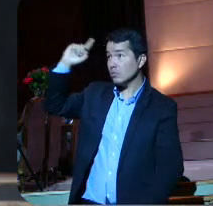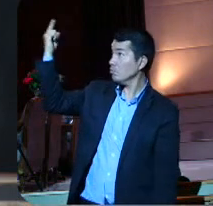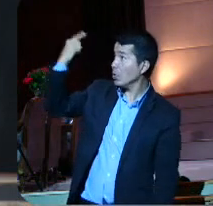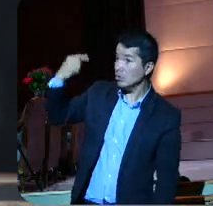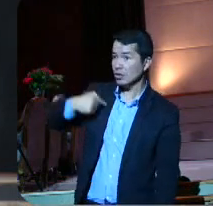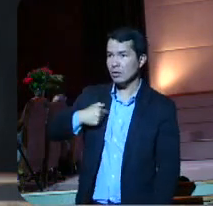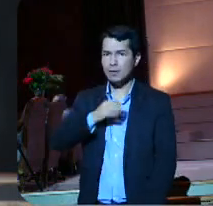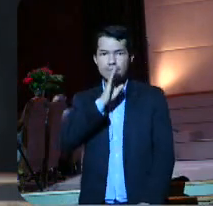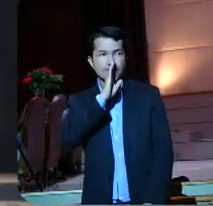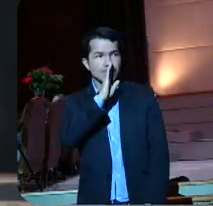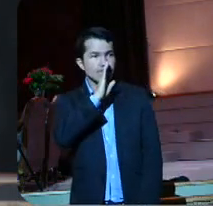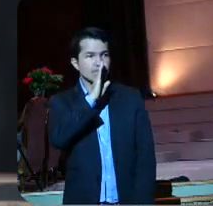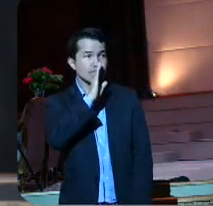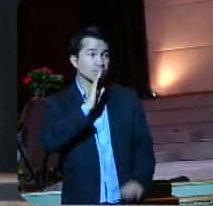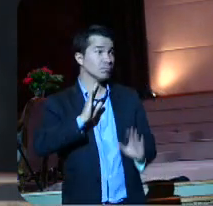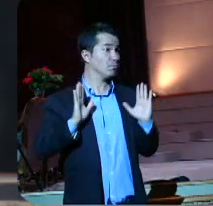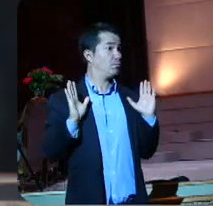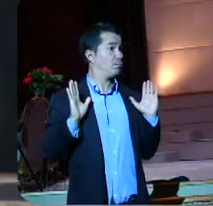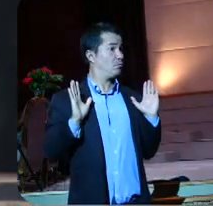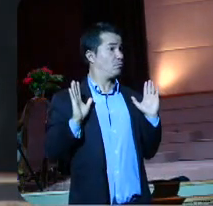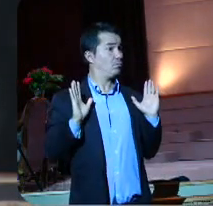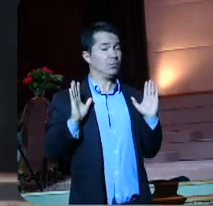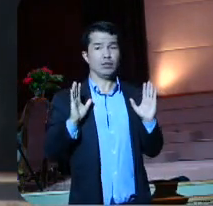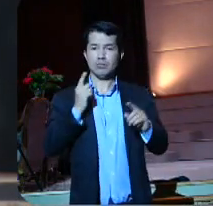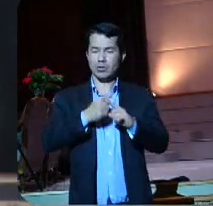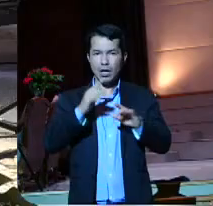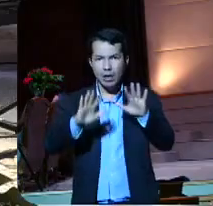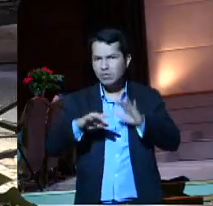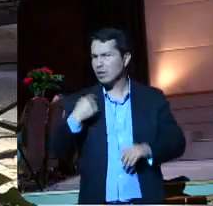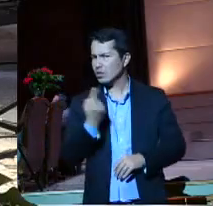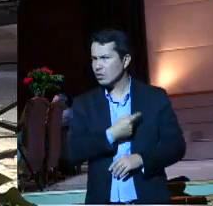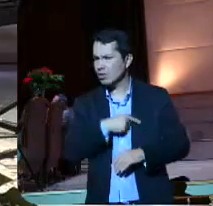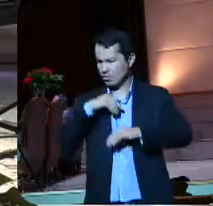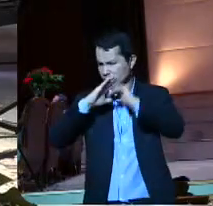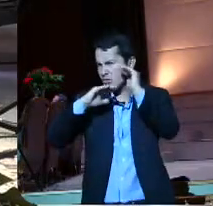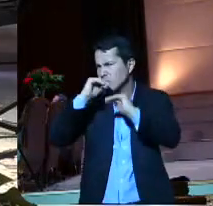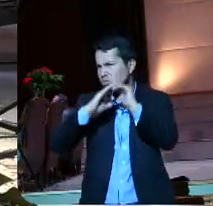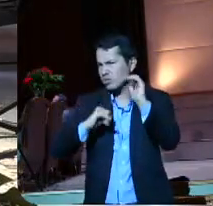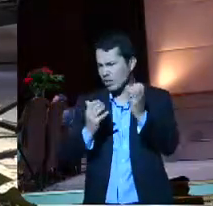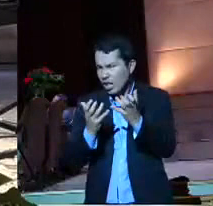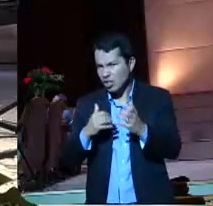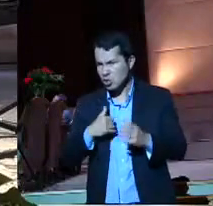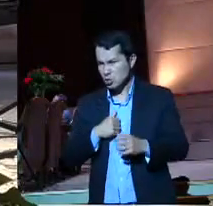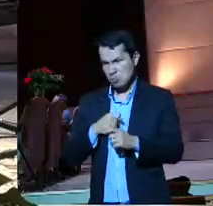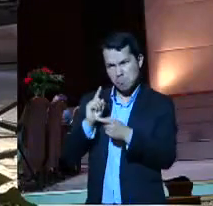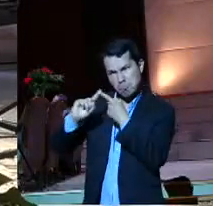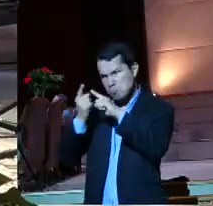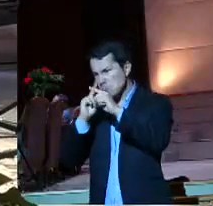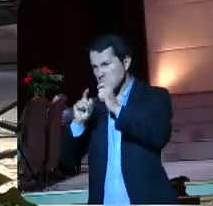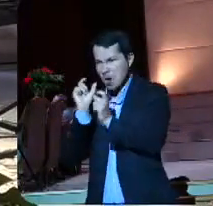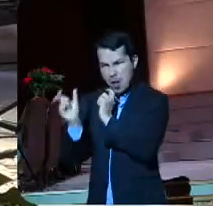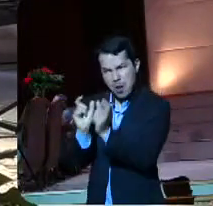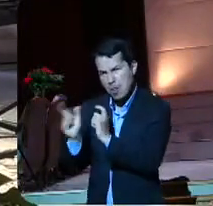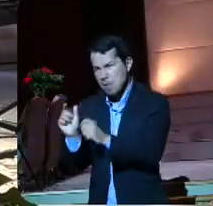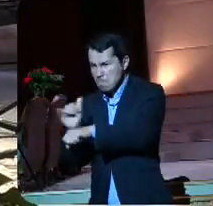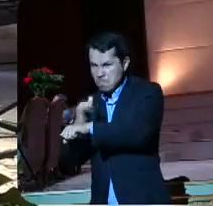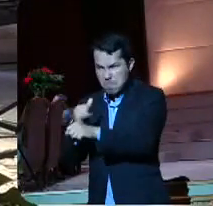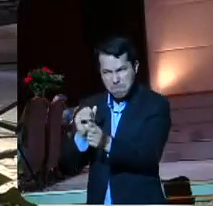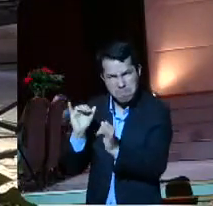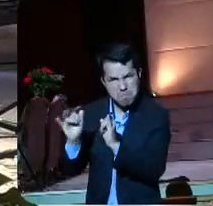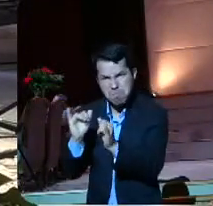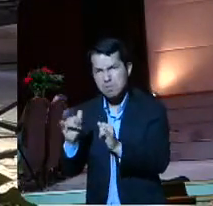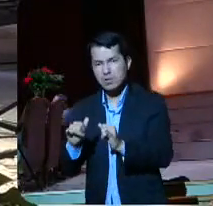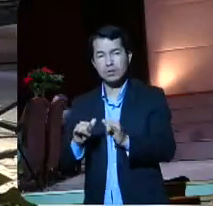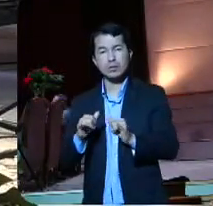para fazer o que a gente acha que deve fazer. Seguir Jesus de perto é se submeter ao método de